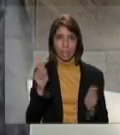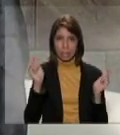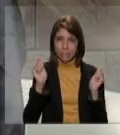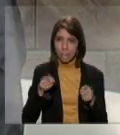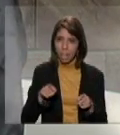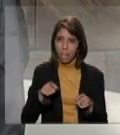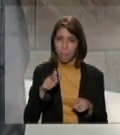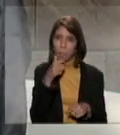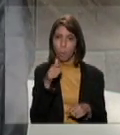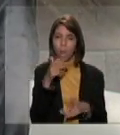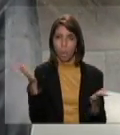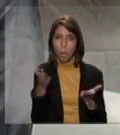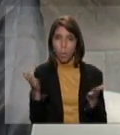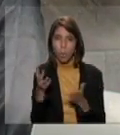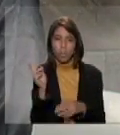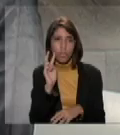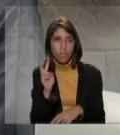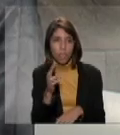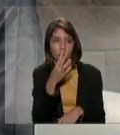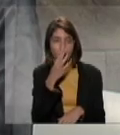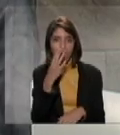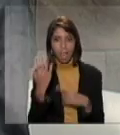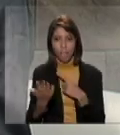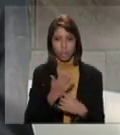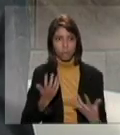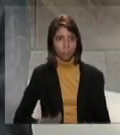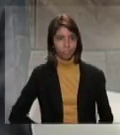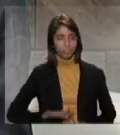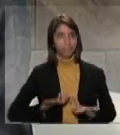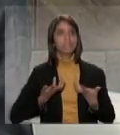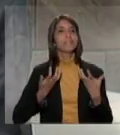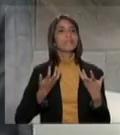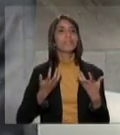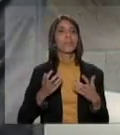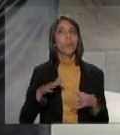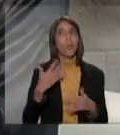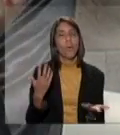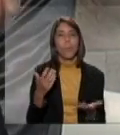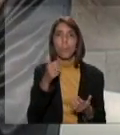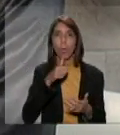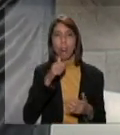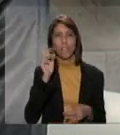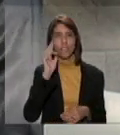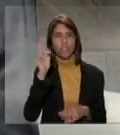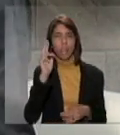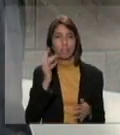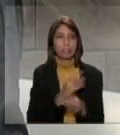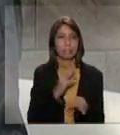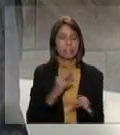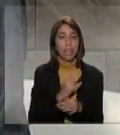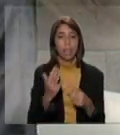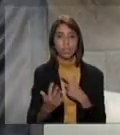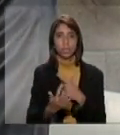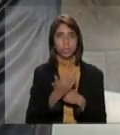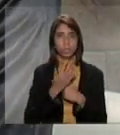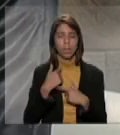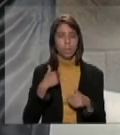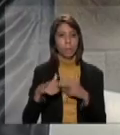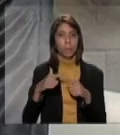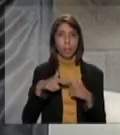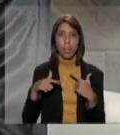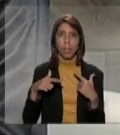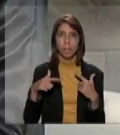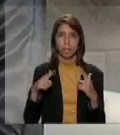da vida, ela dá voz às mulheres na questão da autoestima delas? a patroa ajuda as mulheres que estão